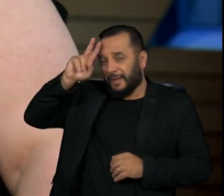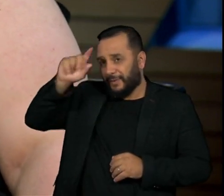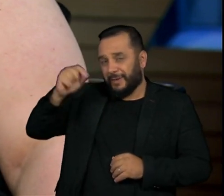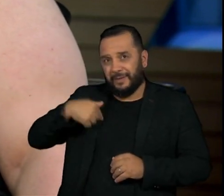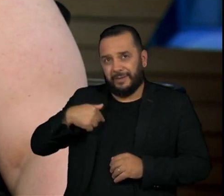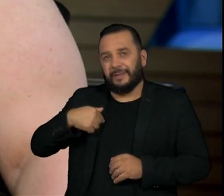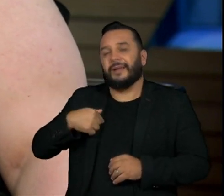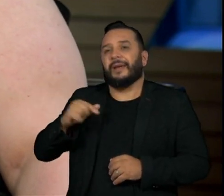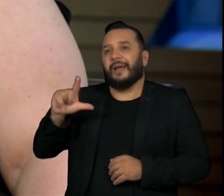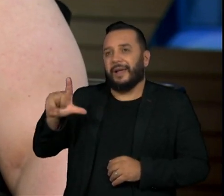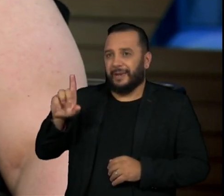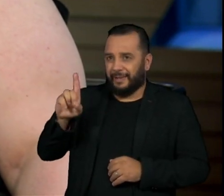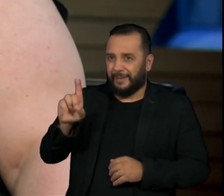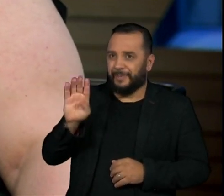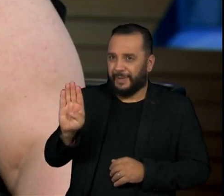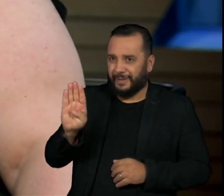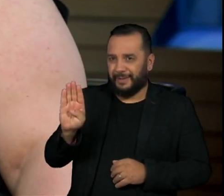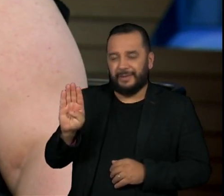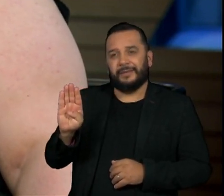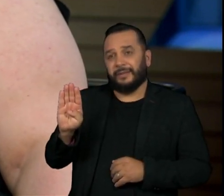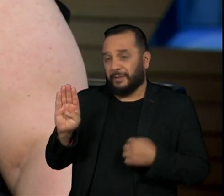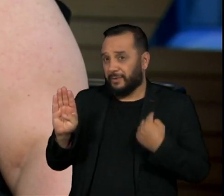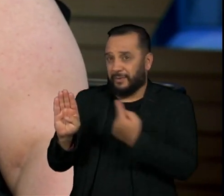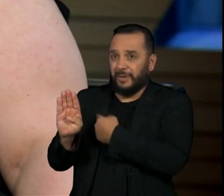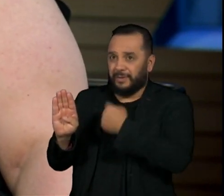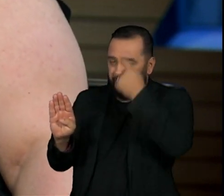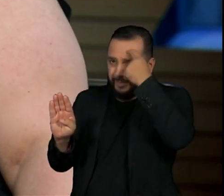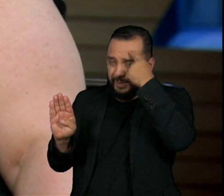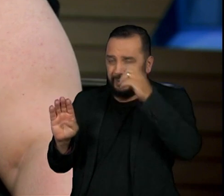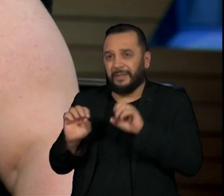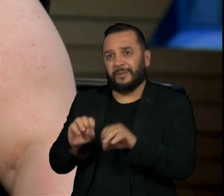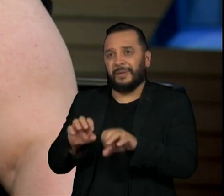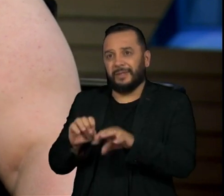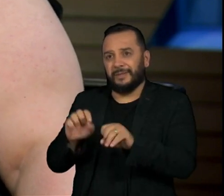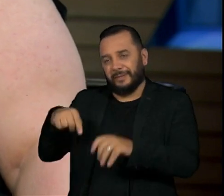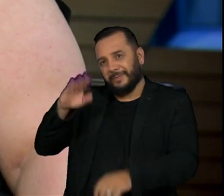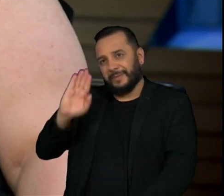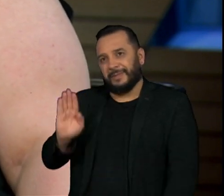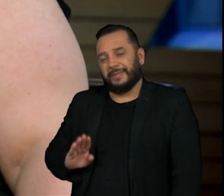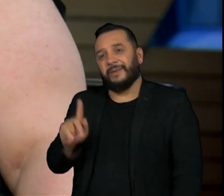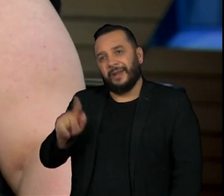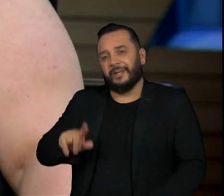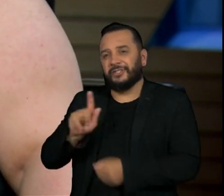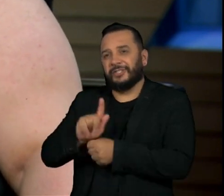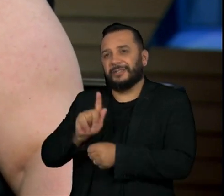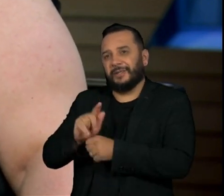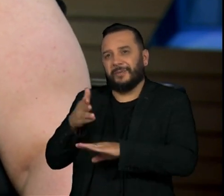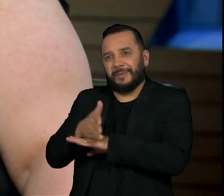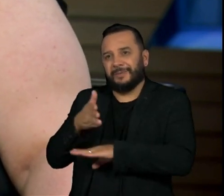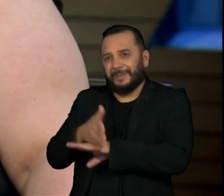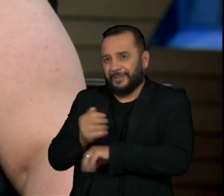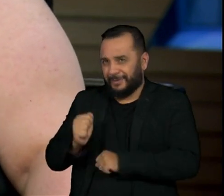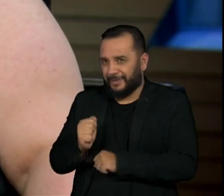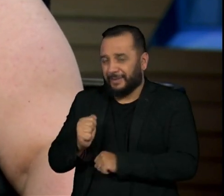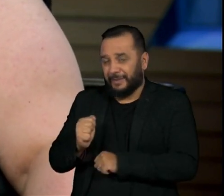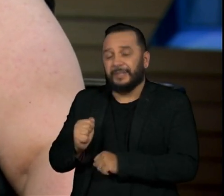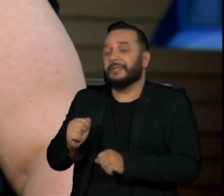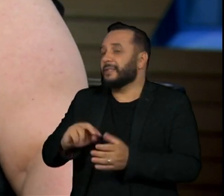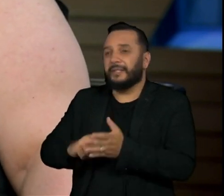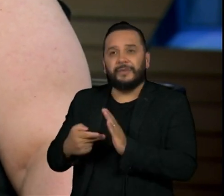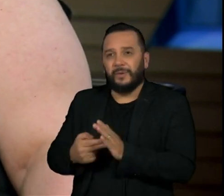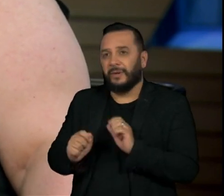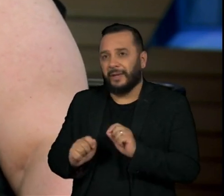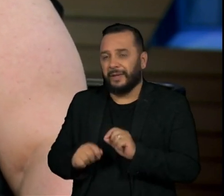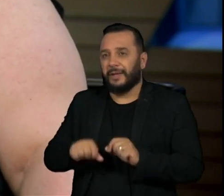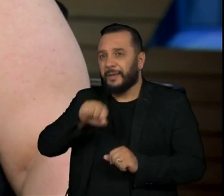Educação, a gente pensa a educação brasileira como educação como gestão participativa. Né? É muito importante que os pais estejam na escola.